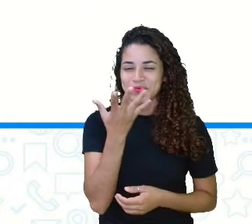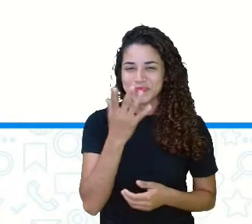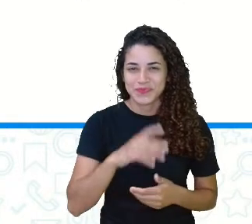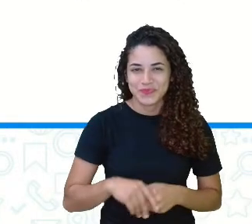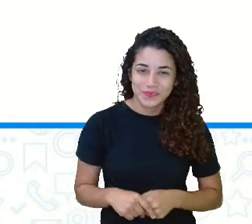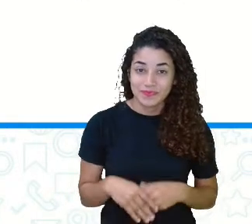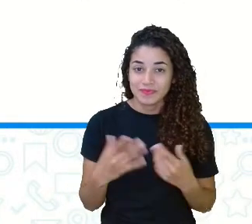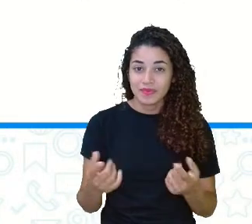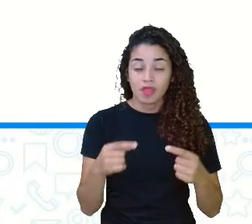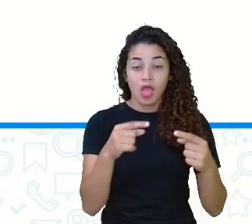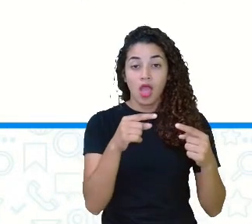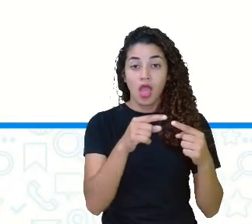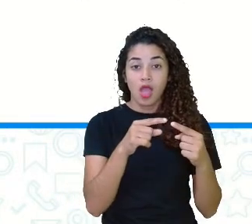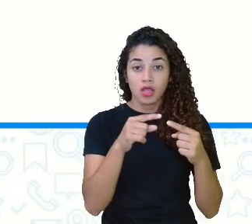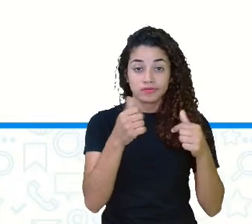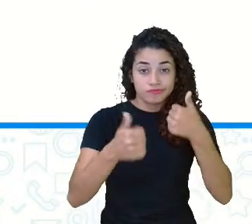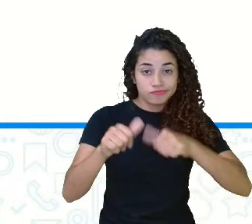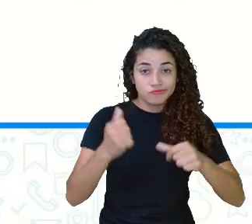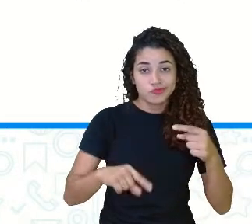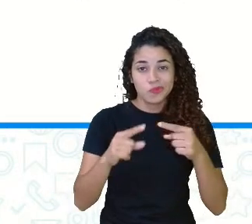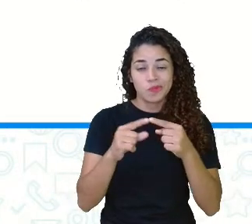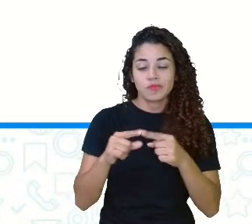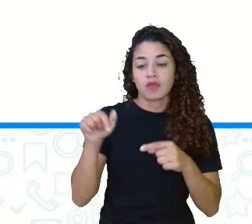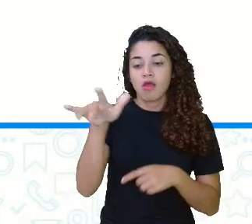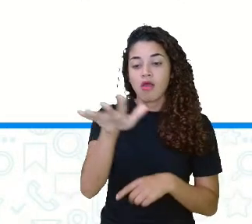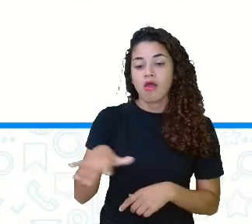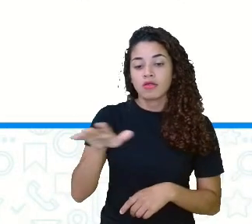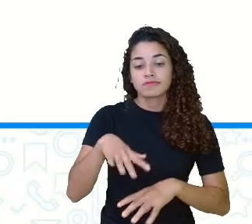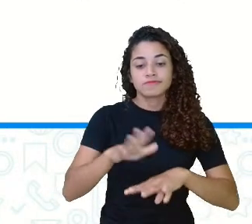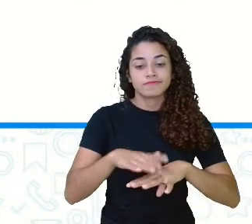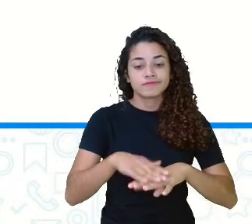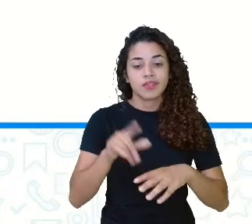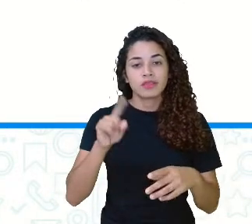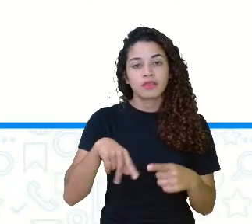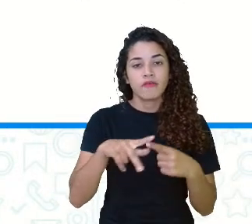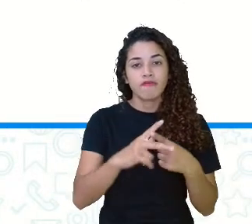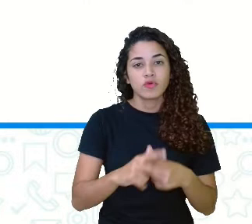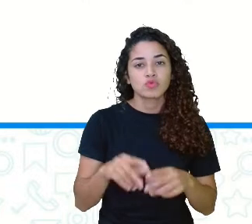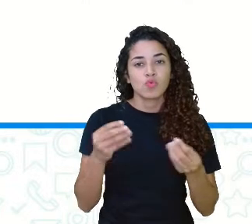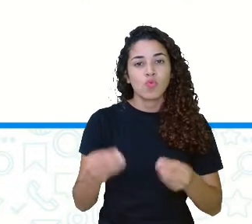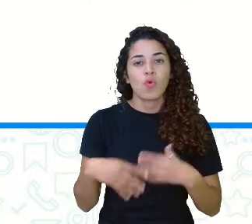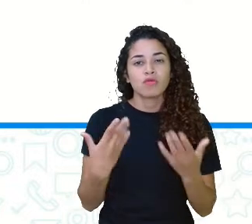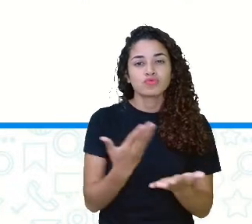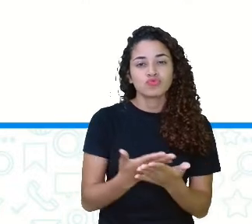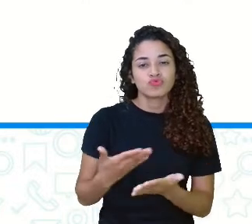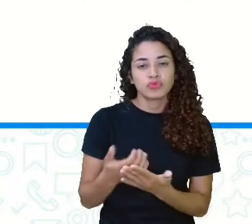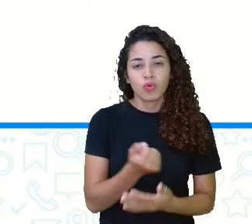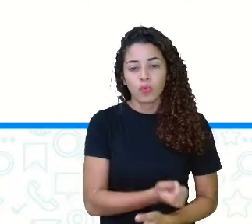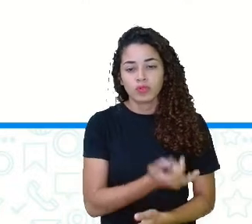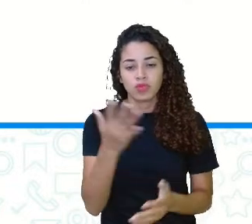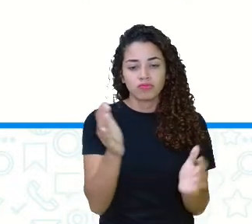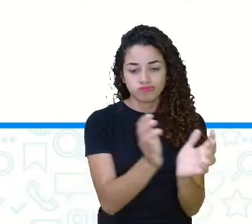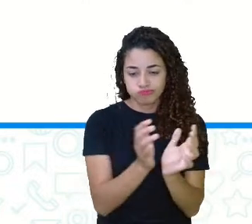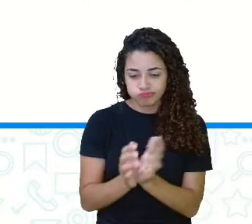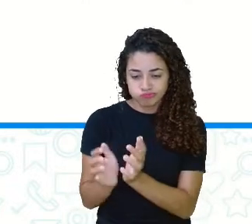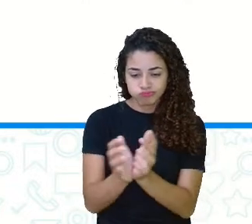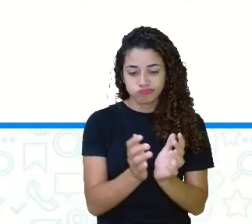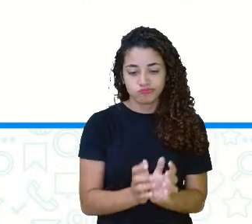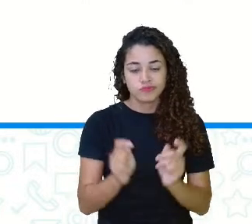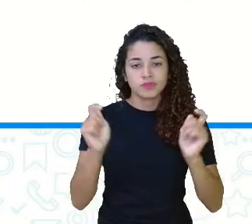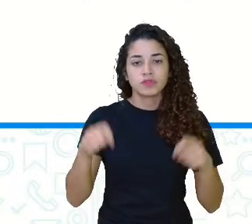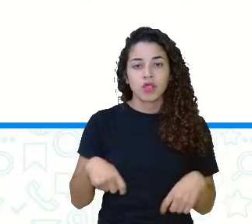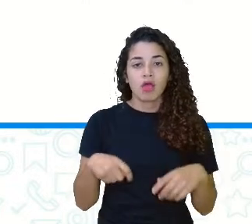análise combinatória é a área da matemática que tem como função estudar a quantidade de agrupamentos que podem